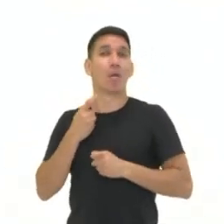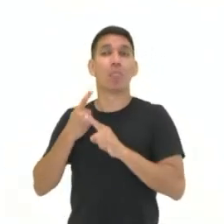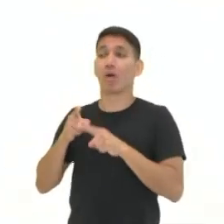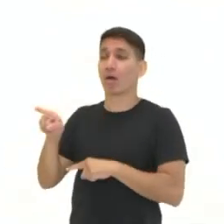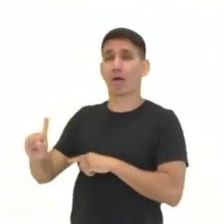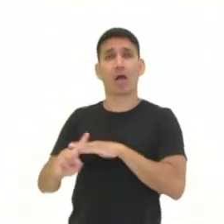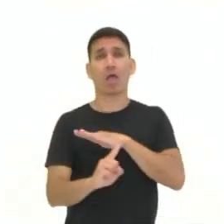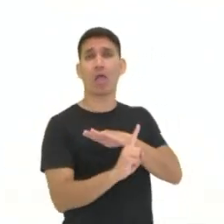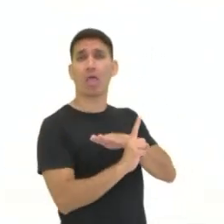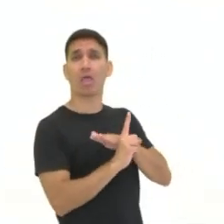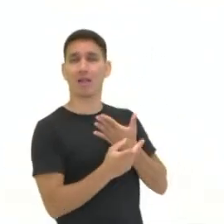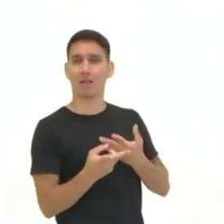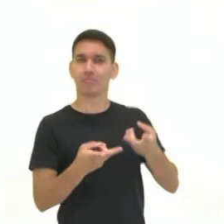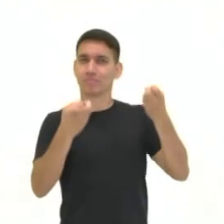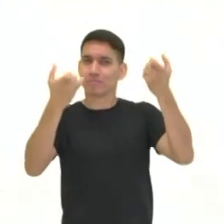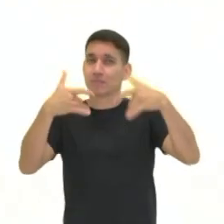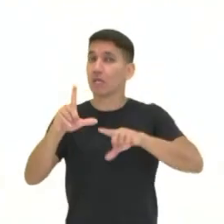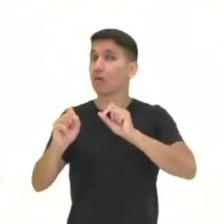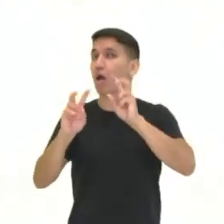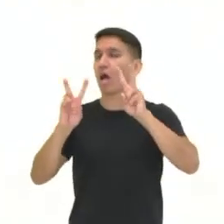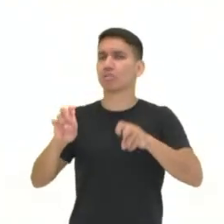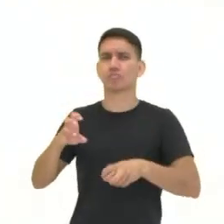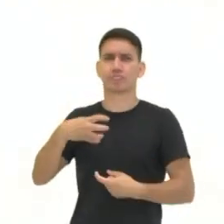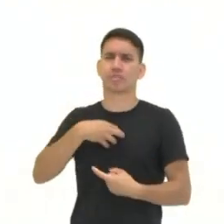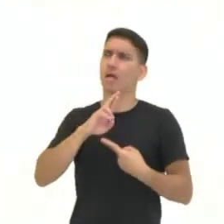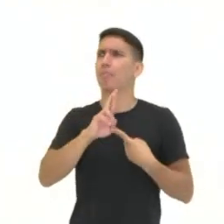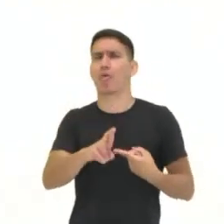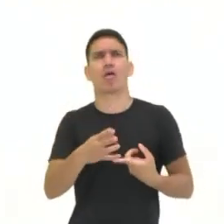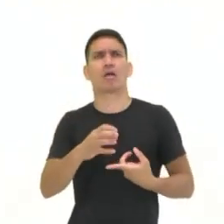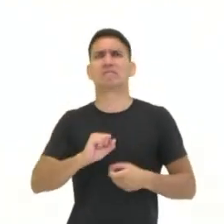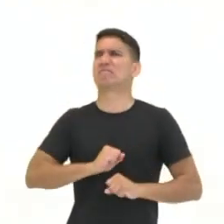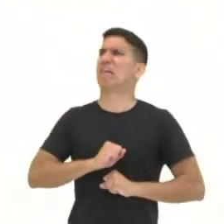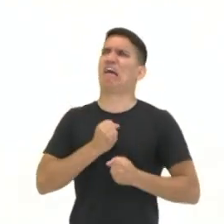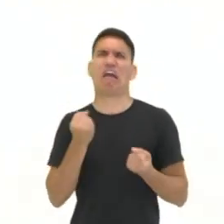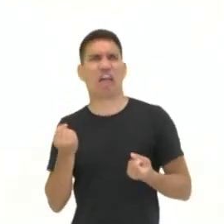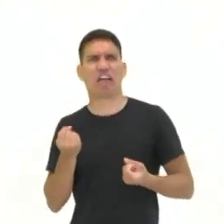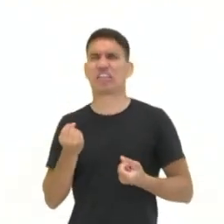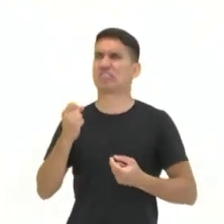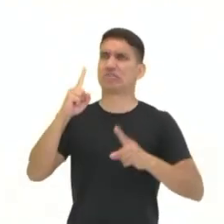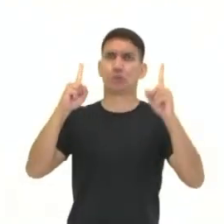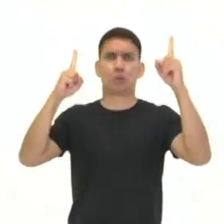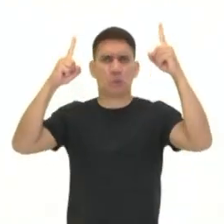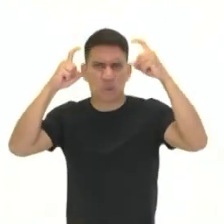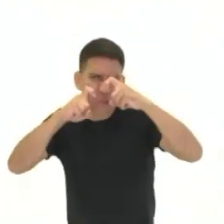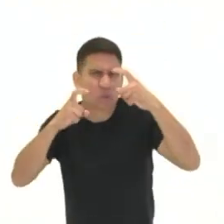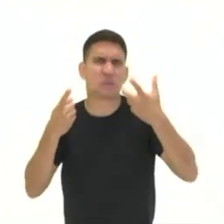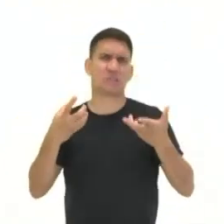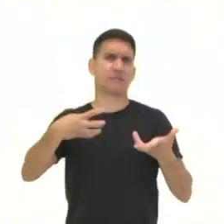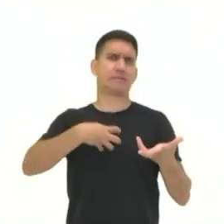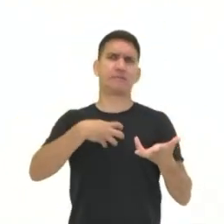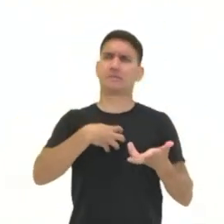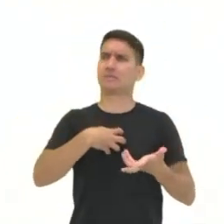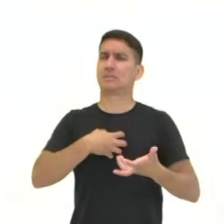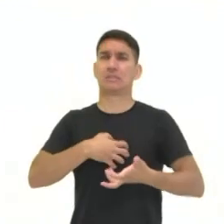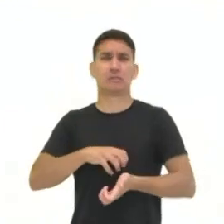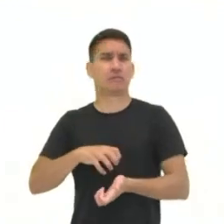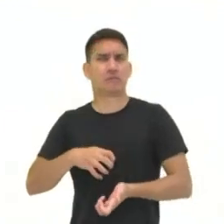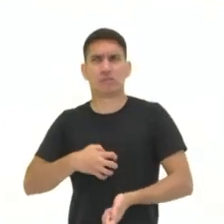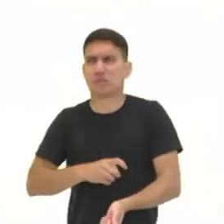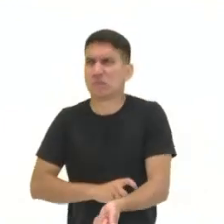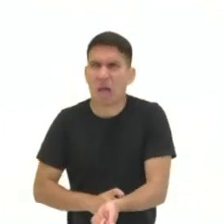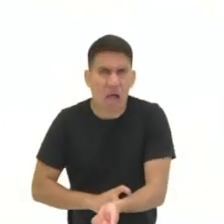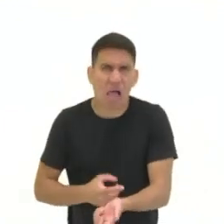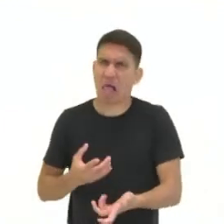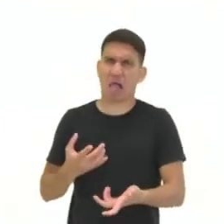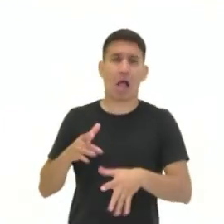aí, né, que ele ficou ali irado, indignado, que aí ele franziu a sobrancelha, né? Ele quase babou em cima